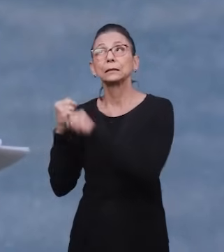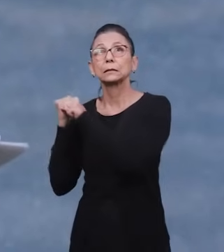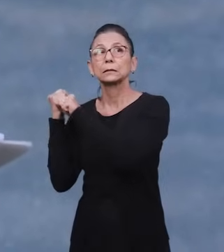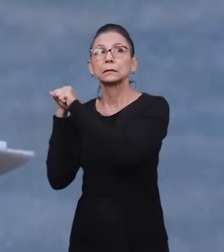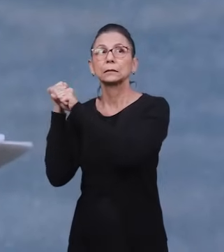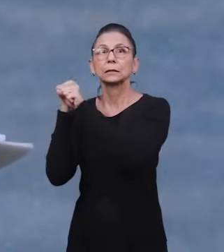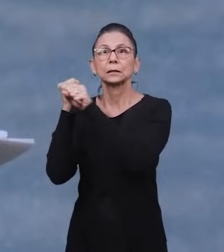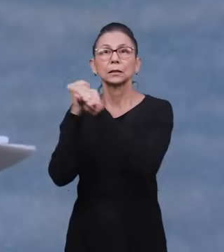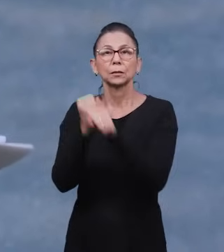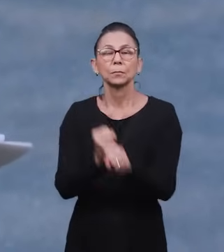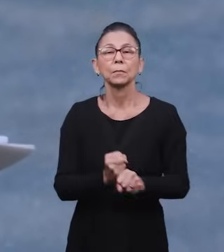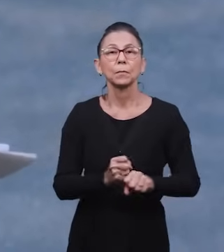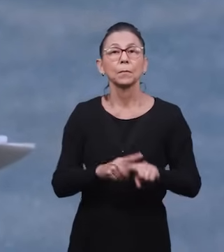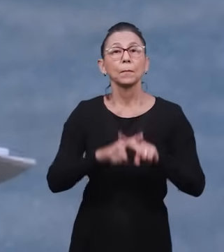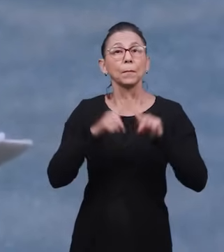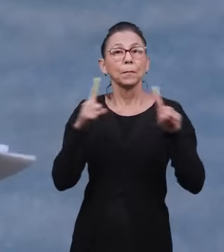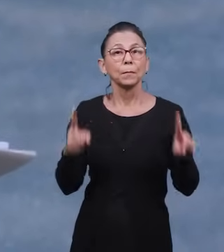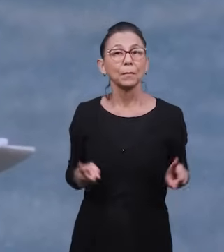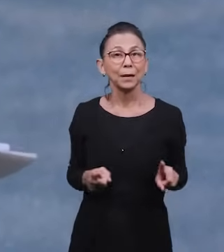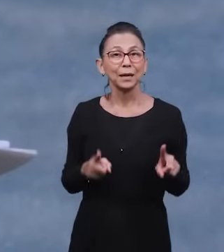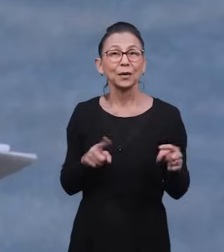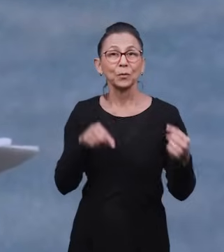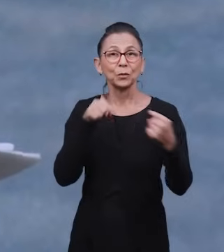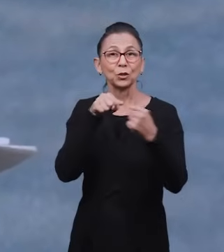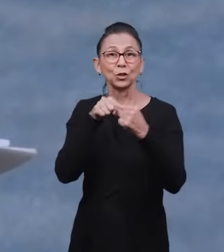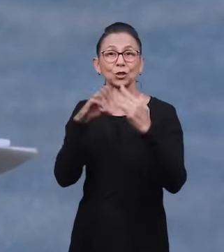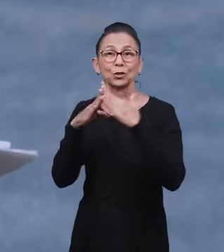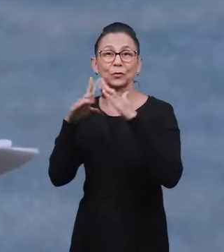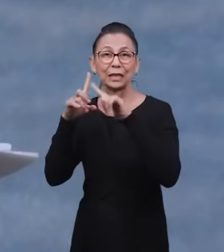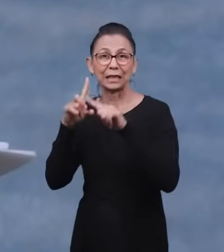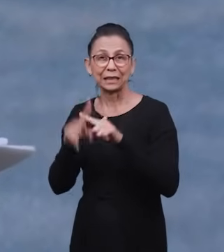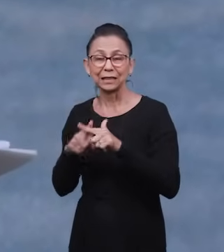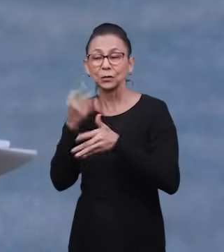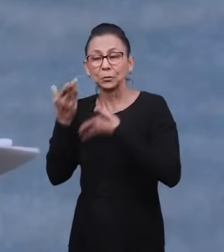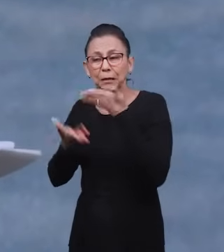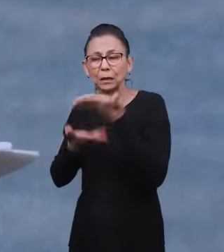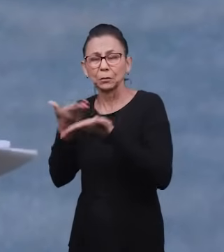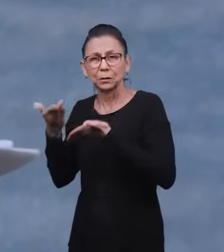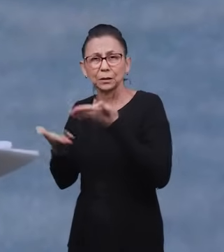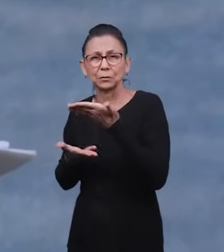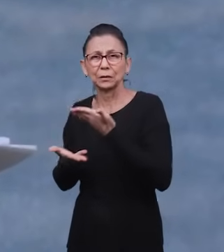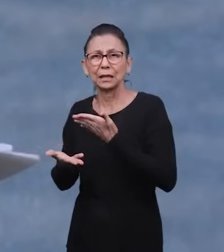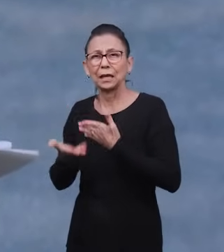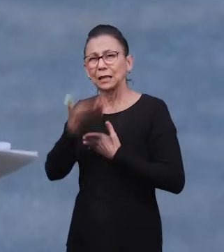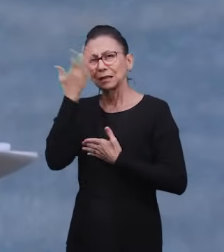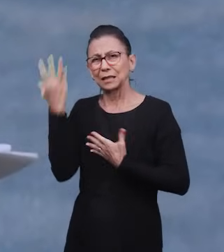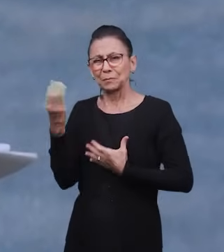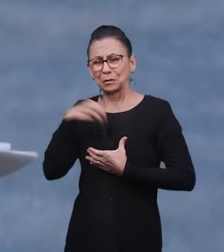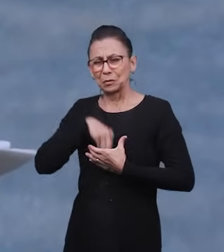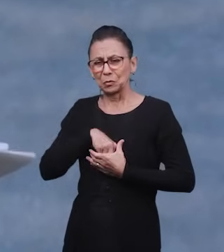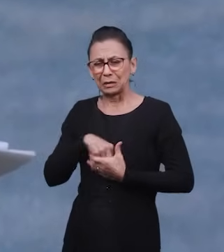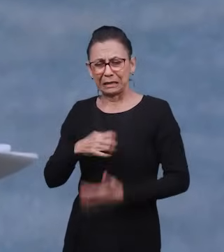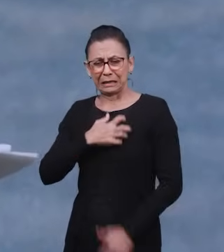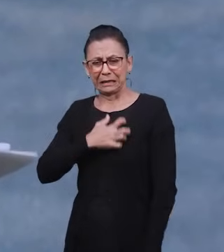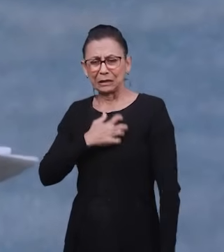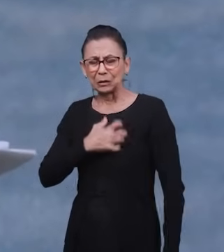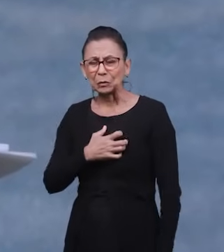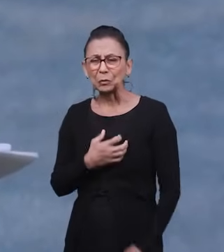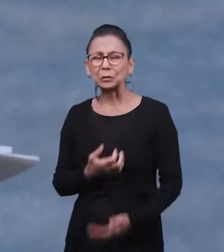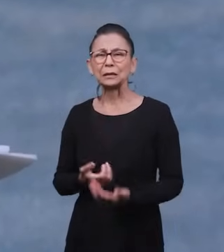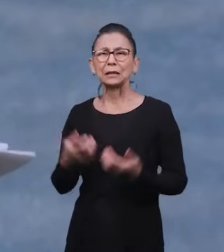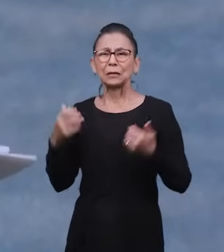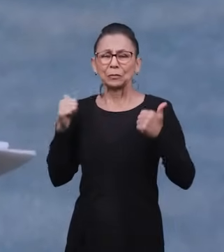problema? Nós vamos carregar. O objetivo da igreja é esse. É cuidar dos fracos, cuidar dos doentes, dos queixosos, dos rancorosos, daqueles que não querem